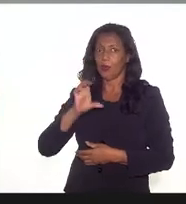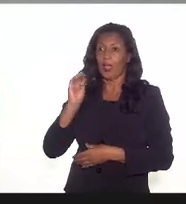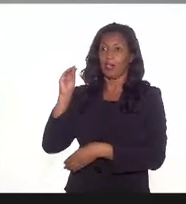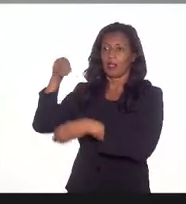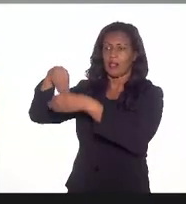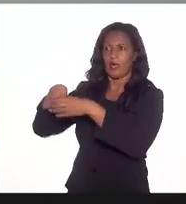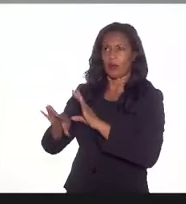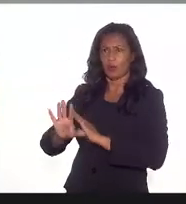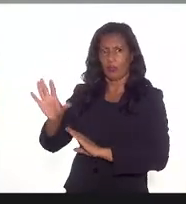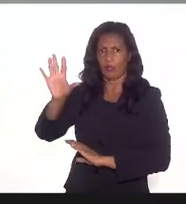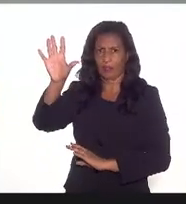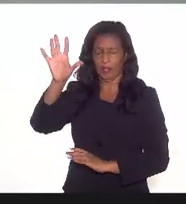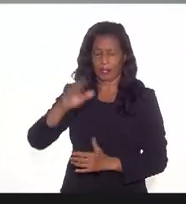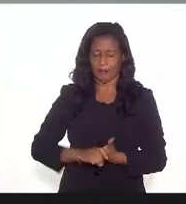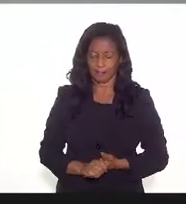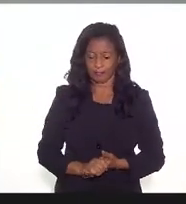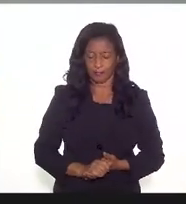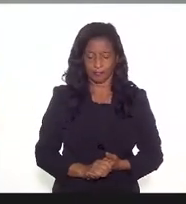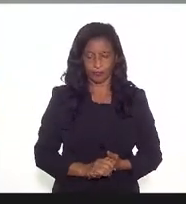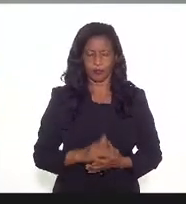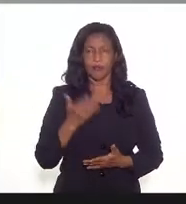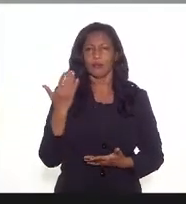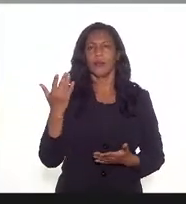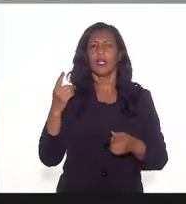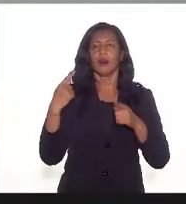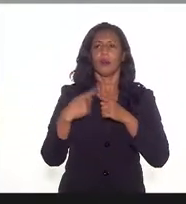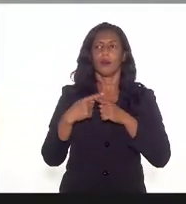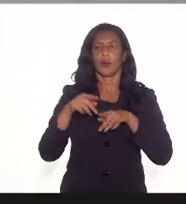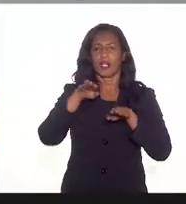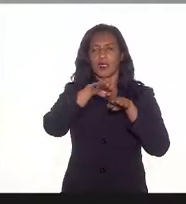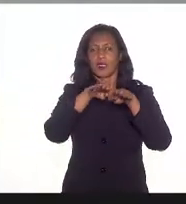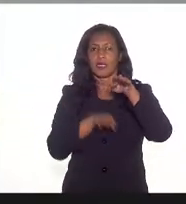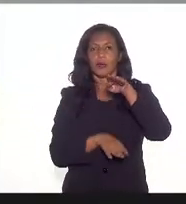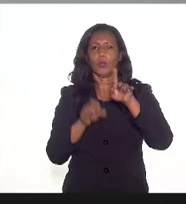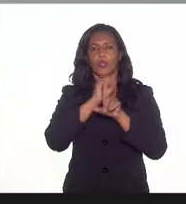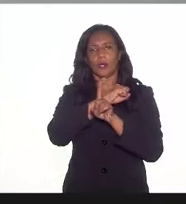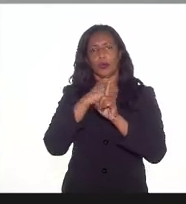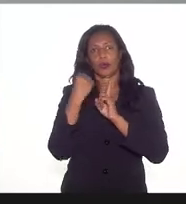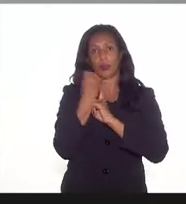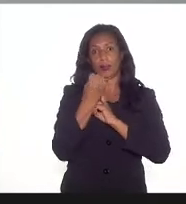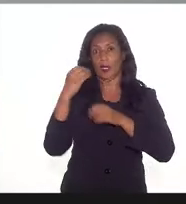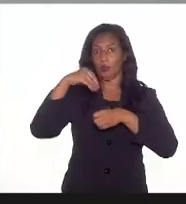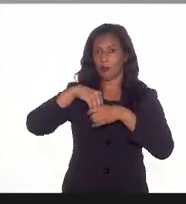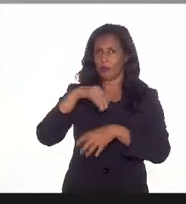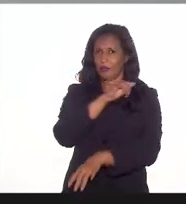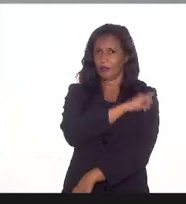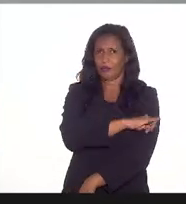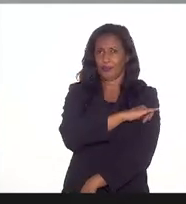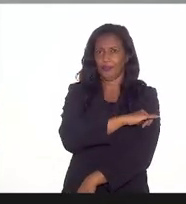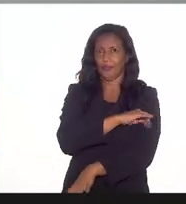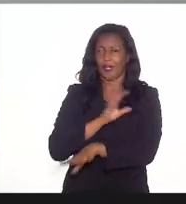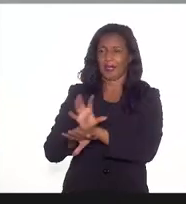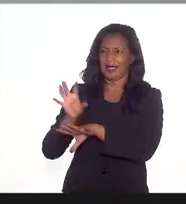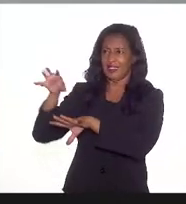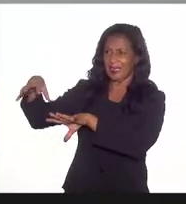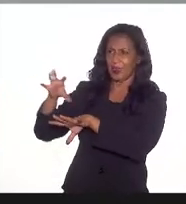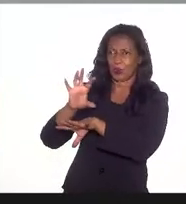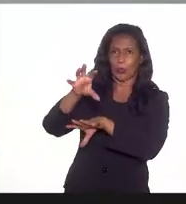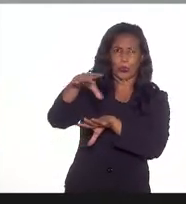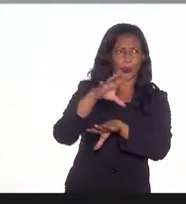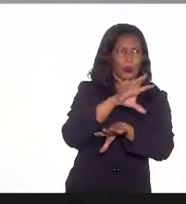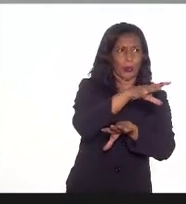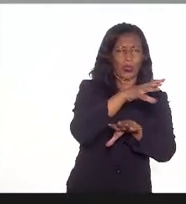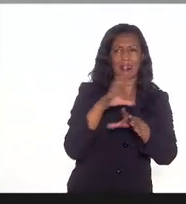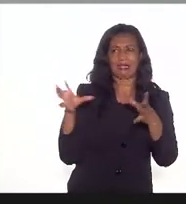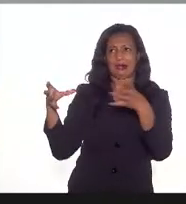gente só enfrenta a situação da desigualdade profunda no Rio de Janeiro, particularmente presente nos territórios periféricos,